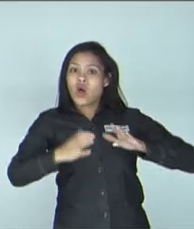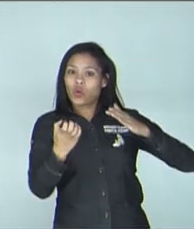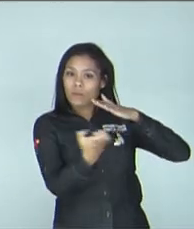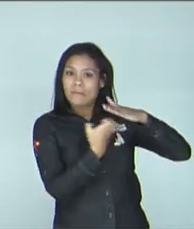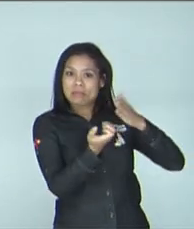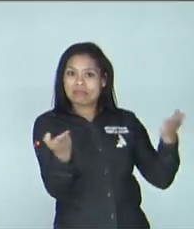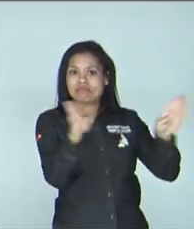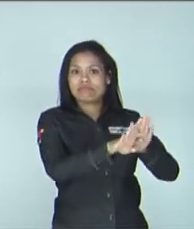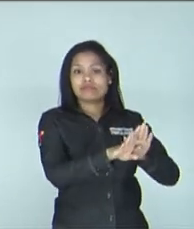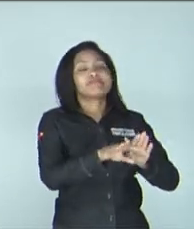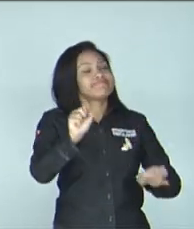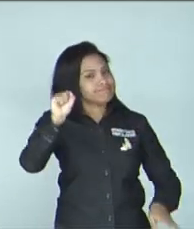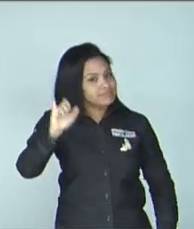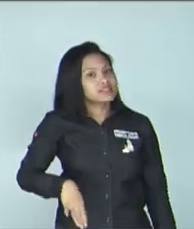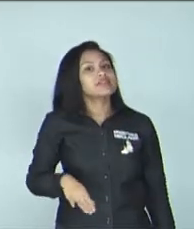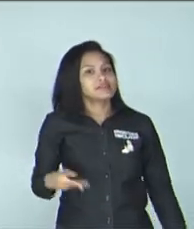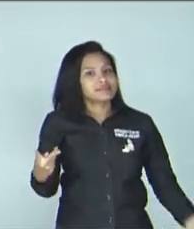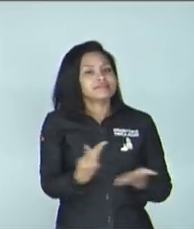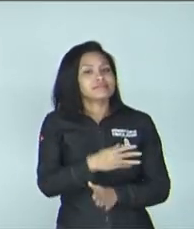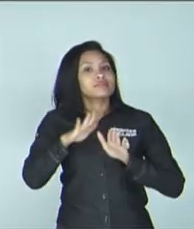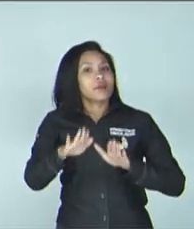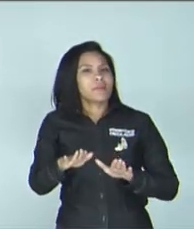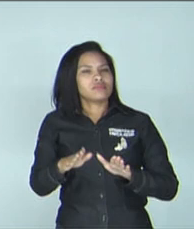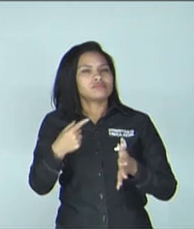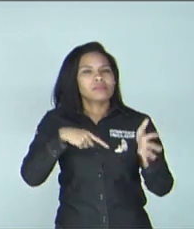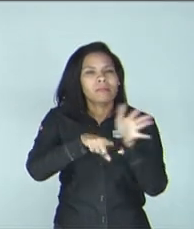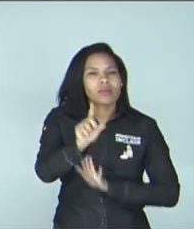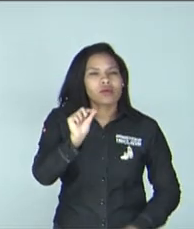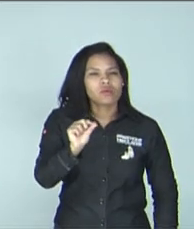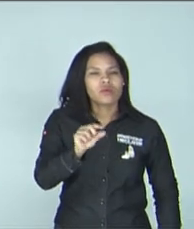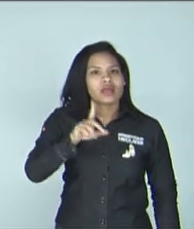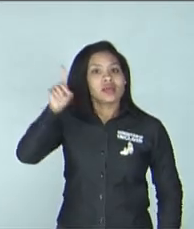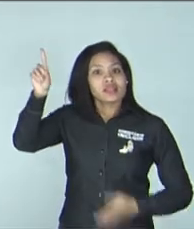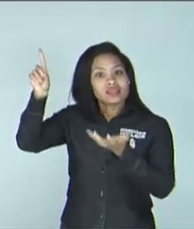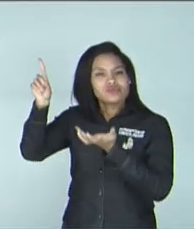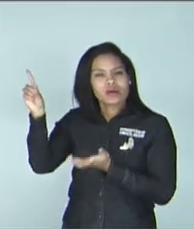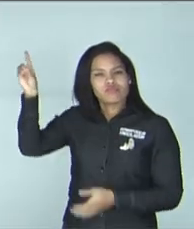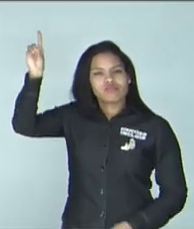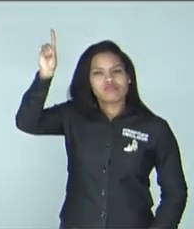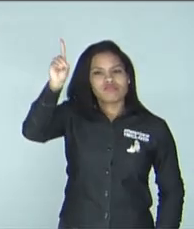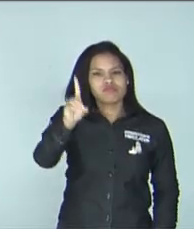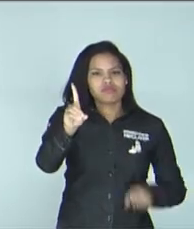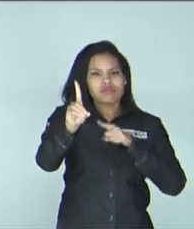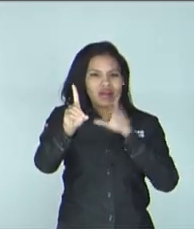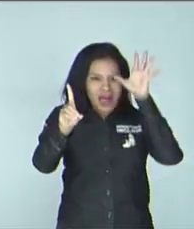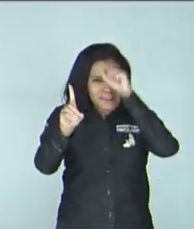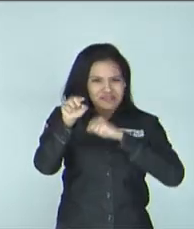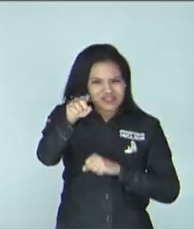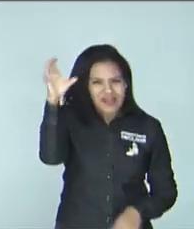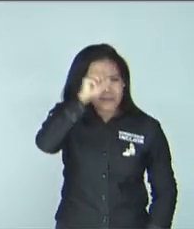pergunta é você tá aprendendo a lição de ontem deus tá botando o dedo dele na sua vida